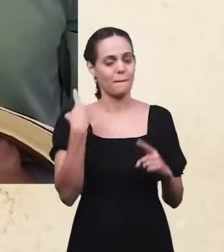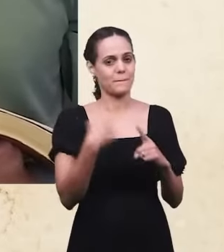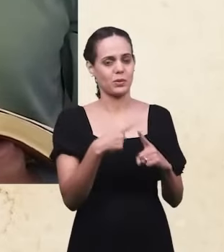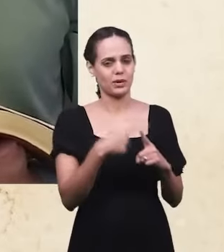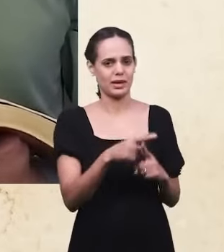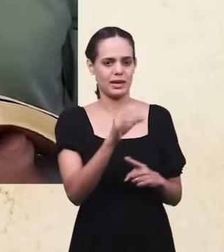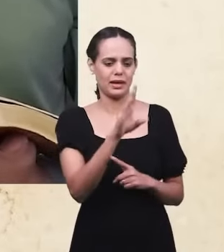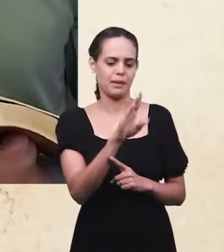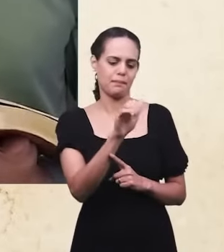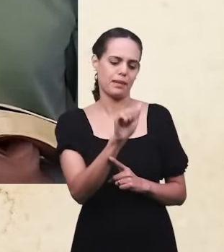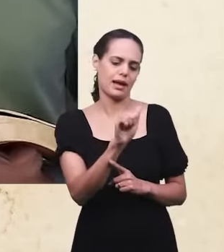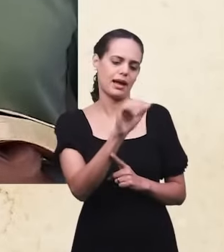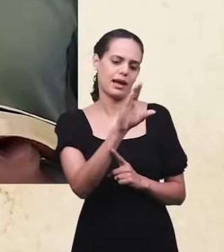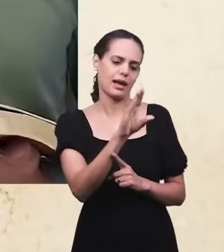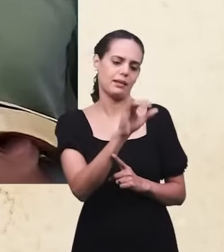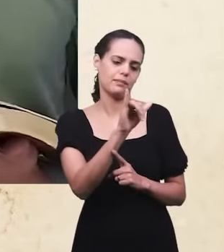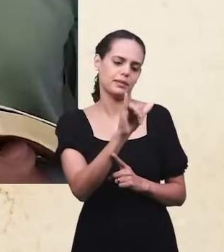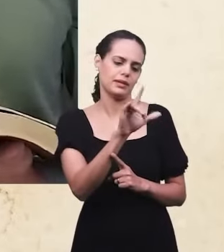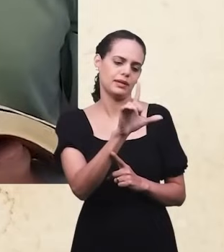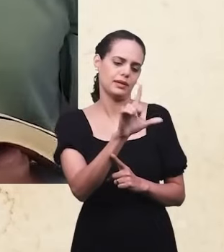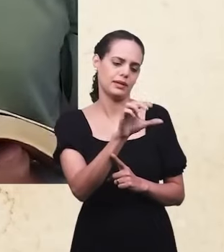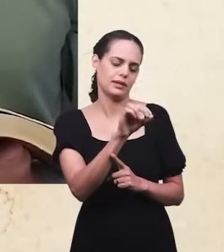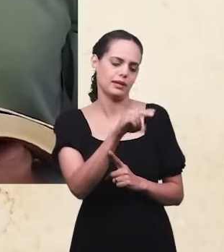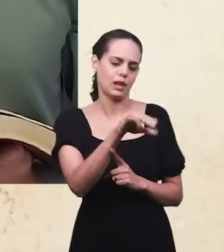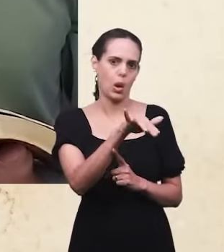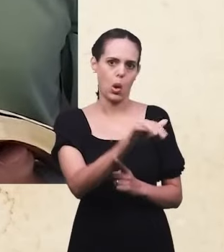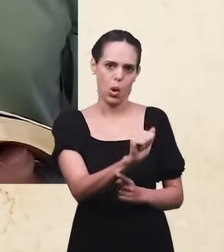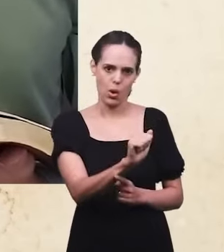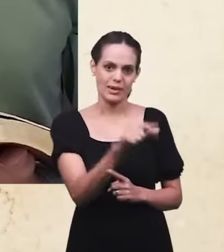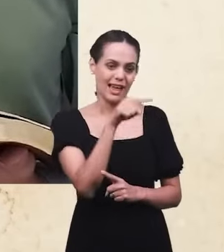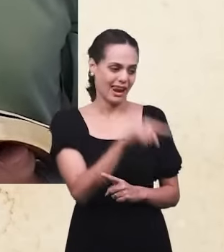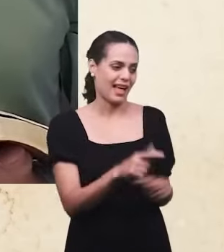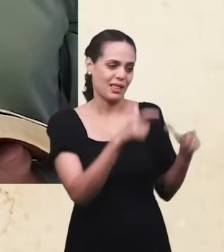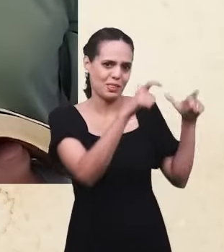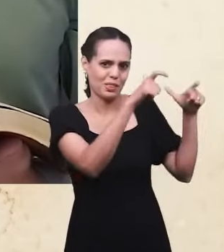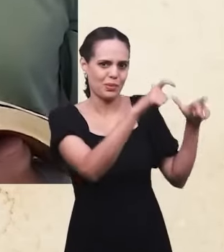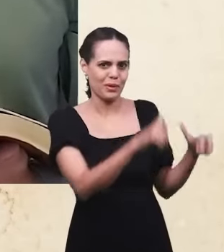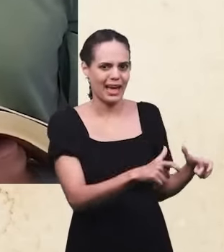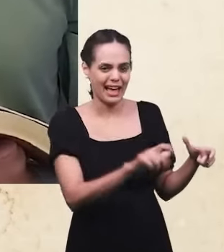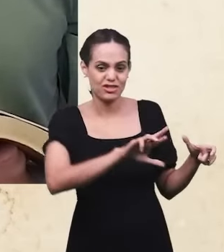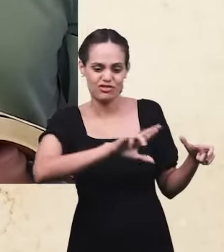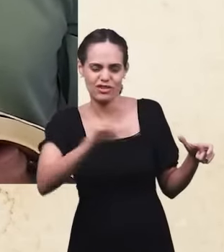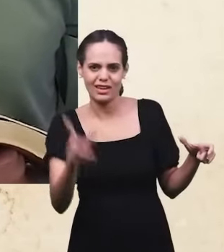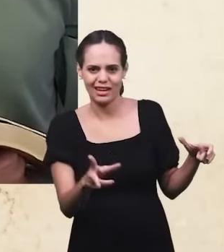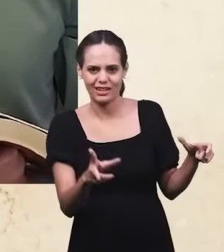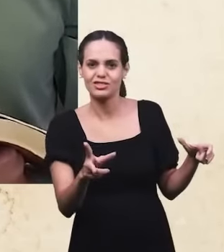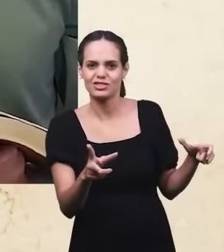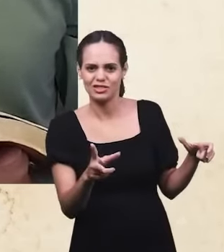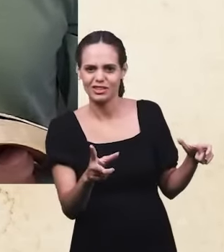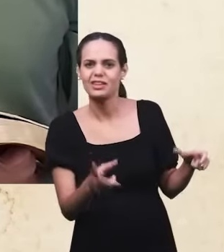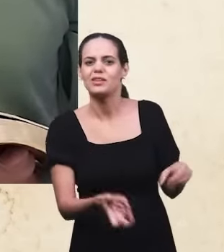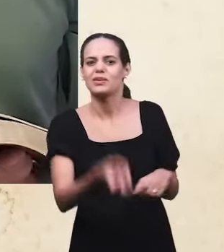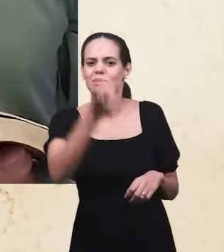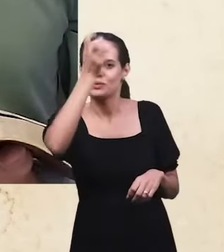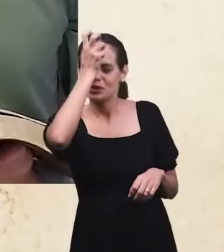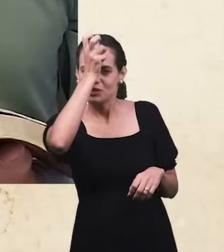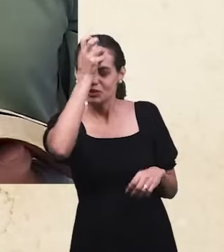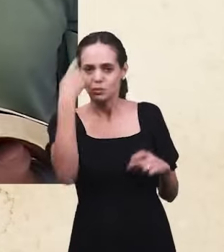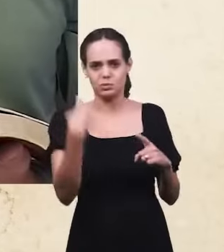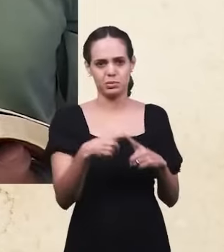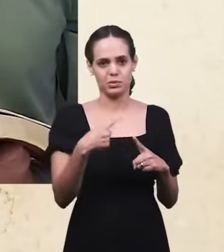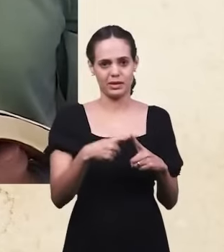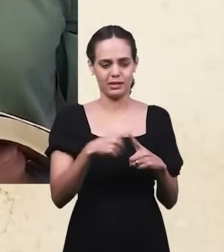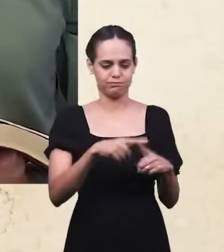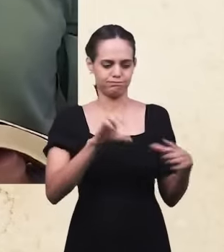uma escravidão, uma servidão. Nesse momento, o cativeiro da Babilônia, onde Daniel foi incluso, era para